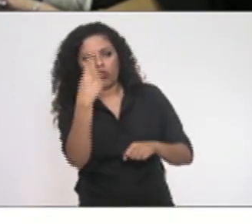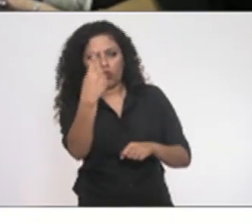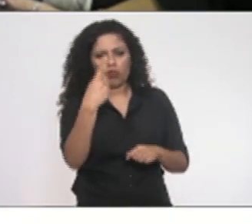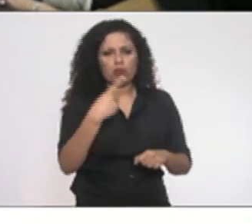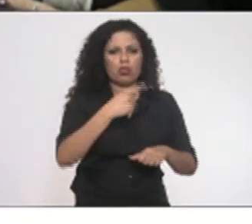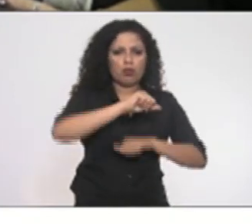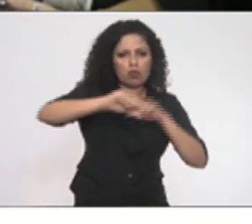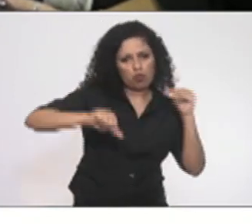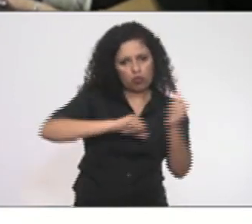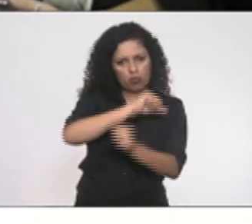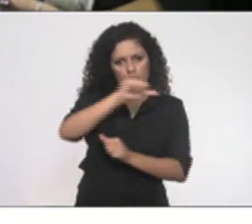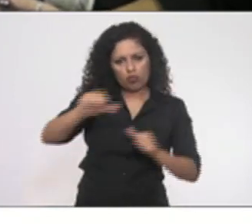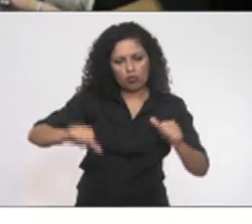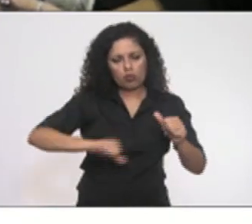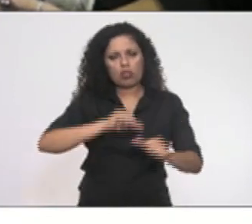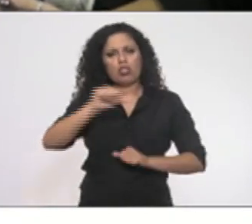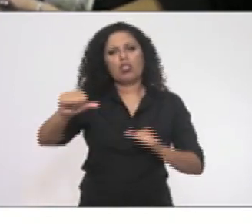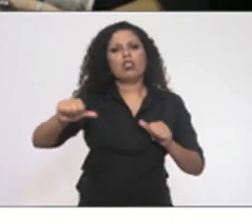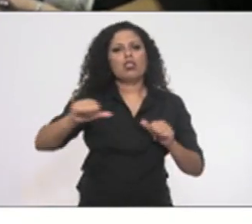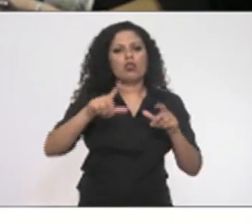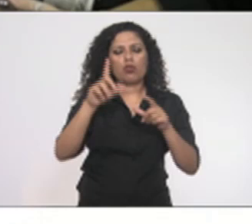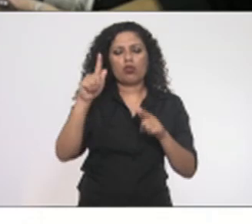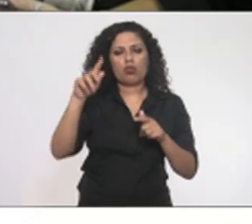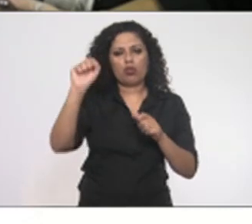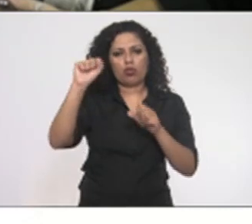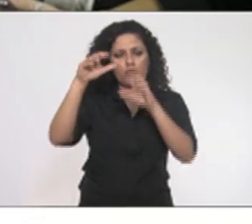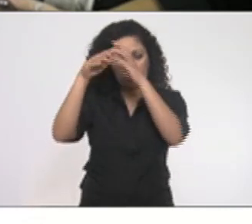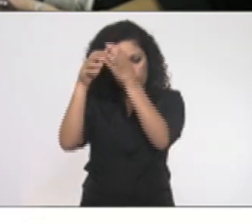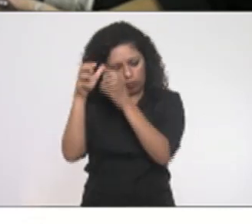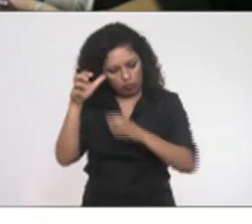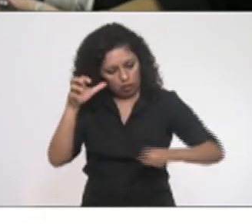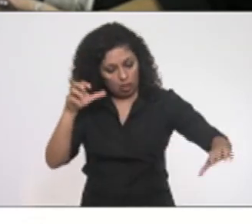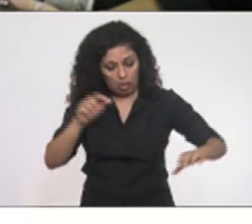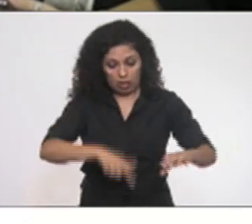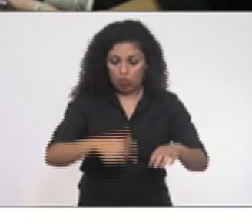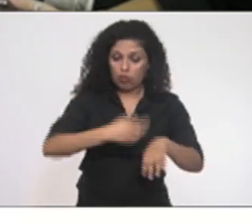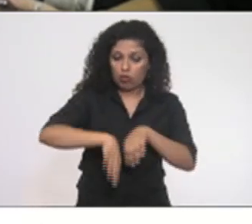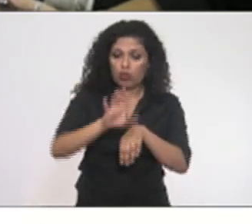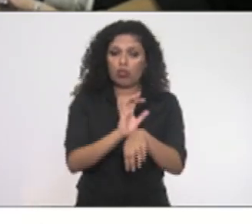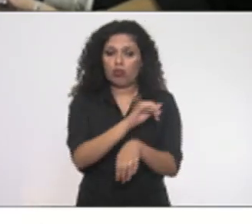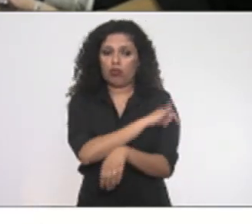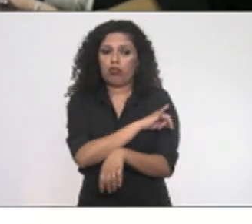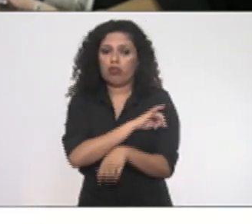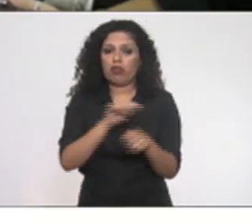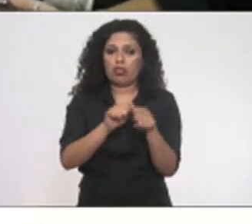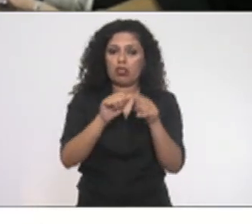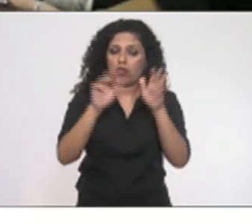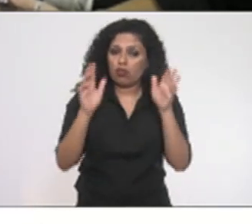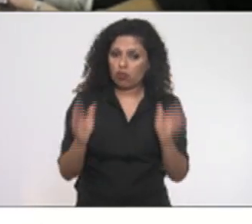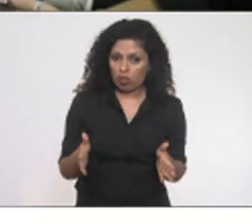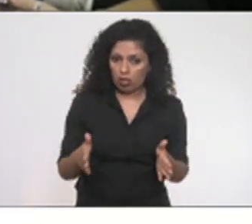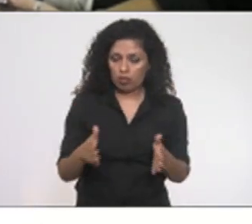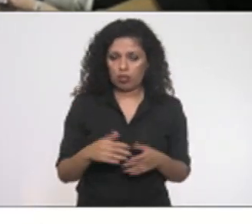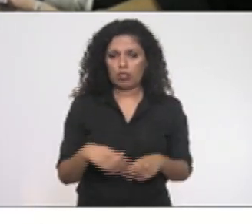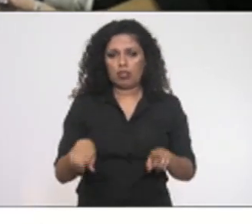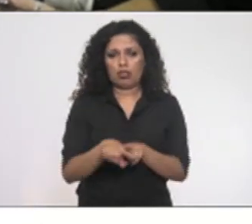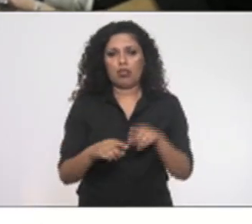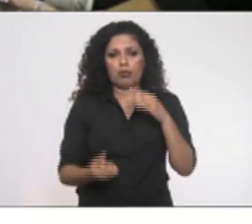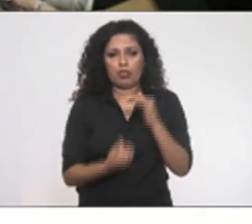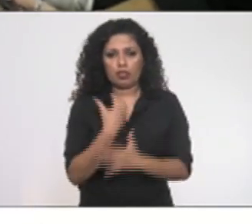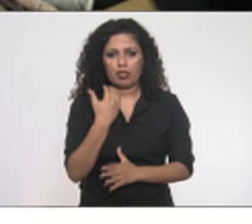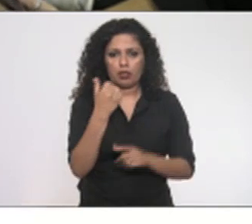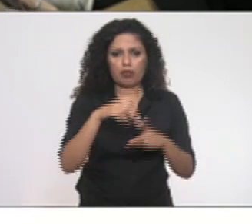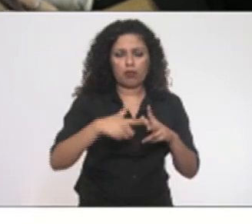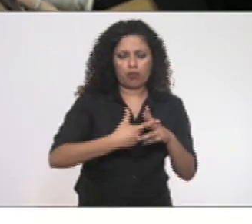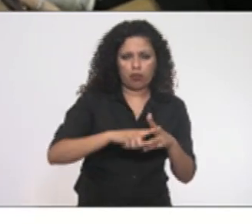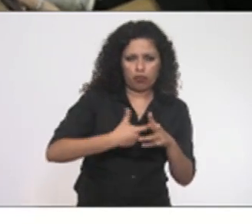medidas estruturantes na prestação de serviços de gás canalizado, isso a Genersa está feito com esse pacote que ela lançou. A criação de manutenção